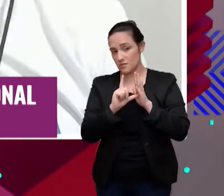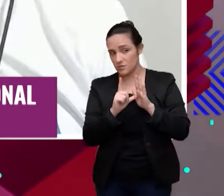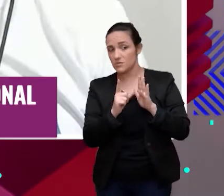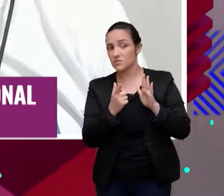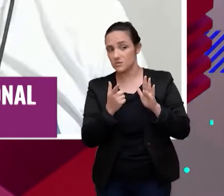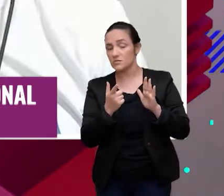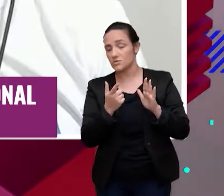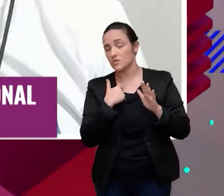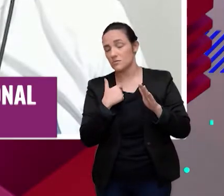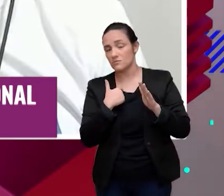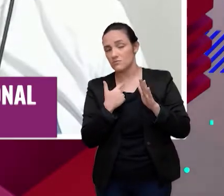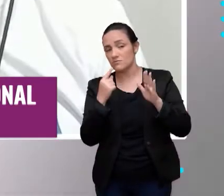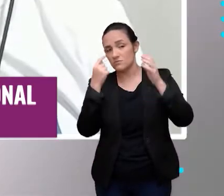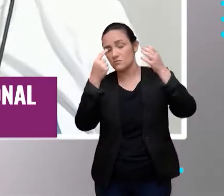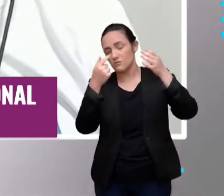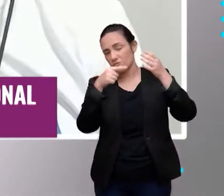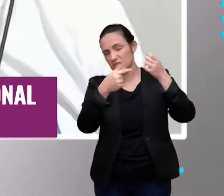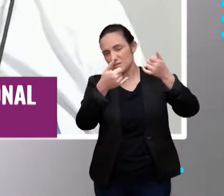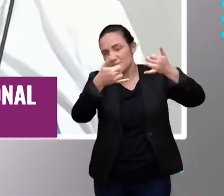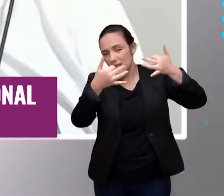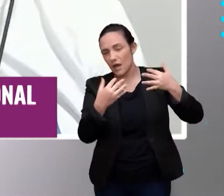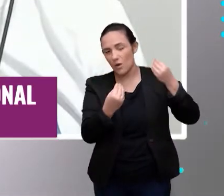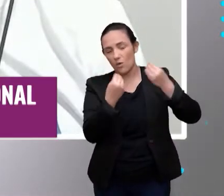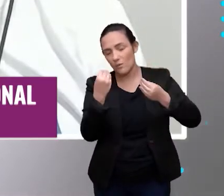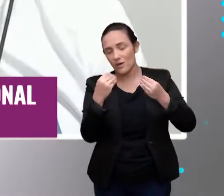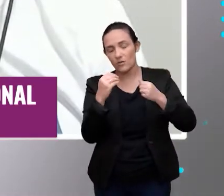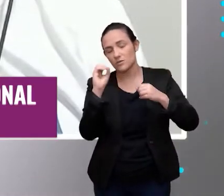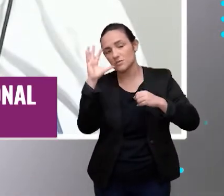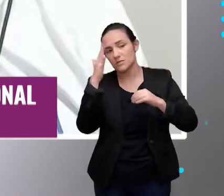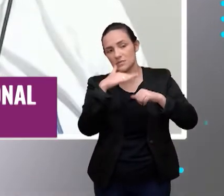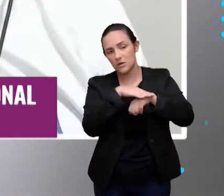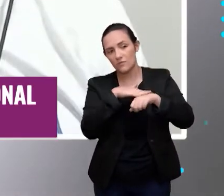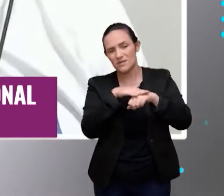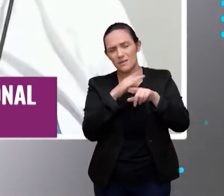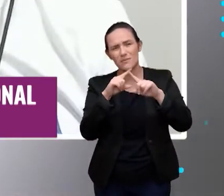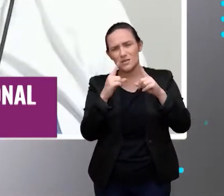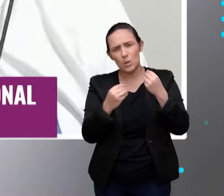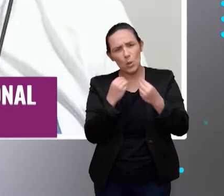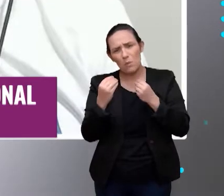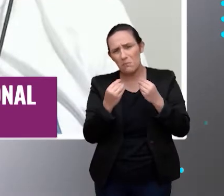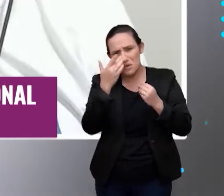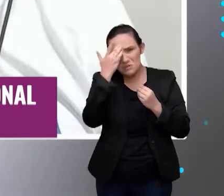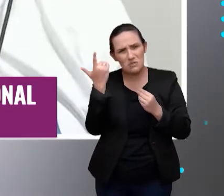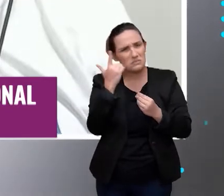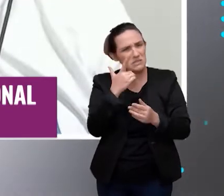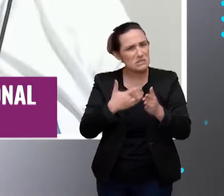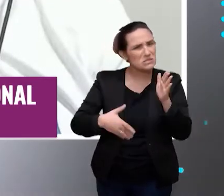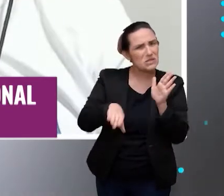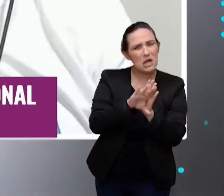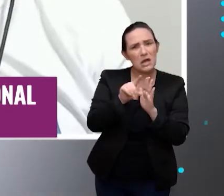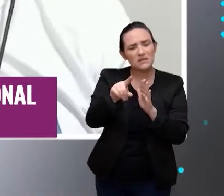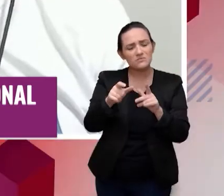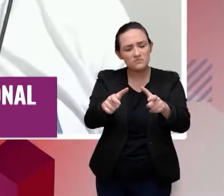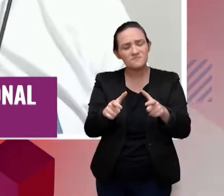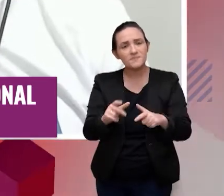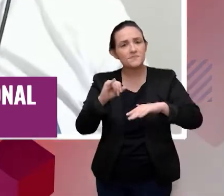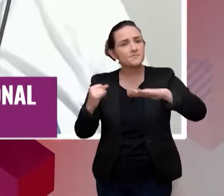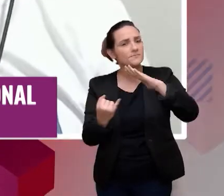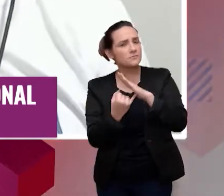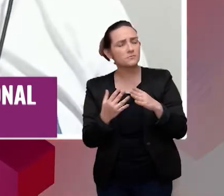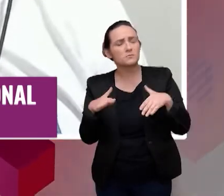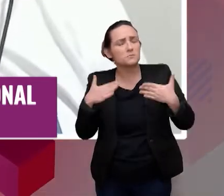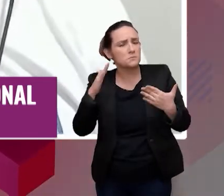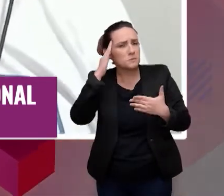pessoa chega até vocês, qual é a principal demanda, o principal sofrimento, essa dor que a pessoa